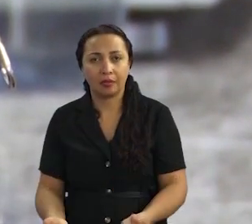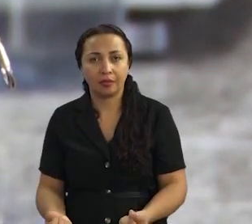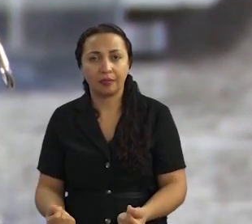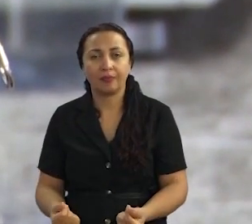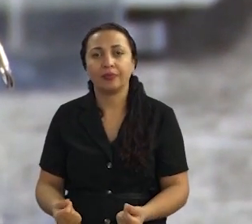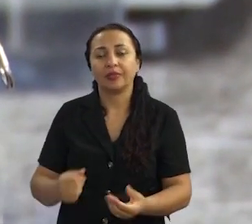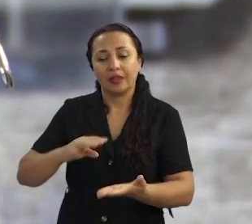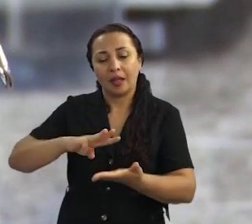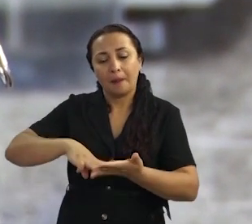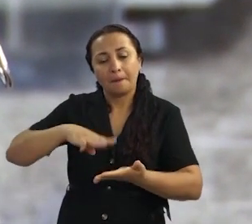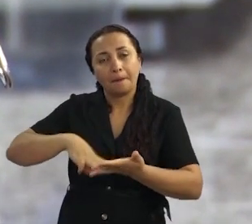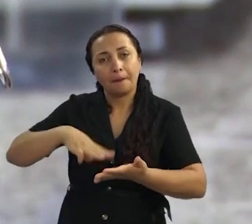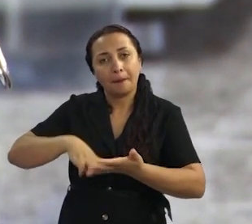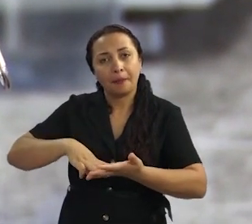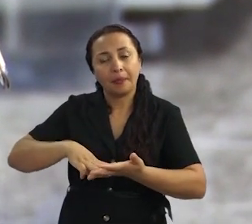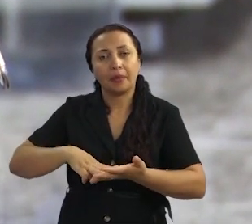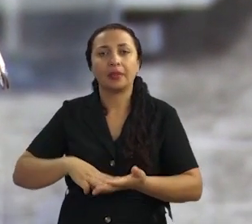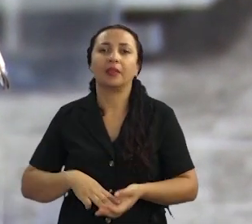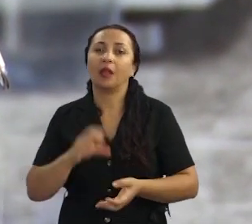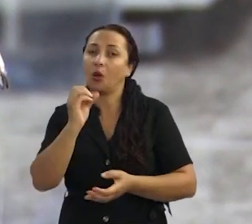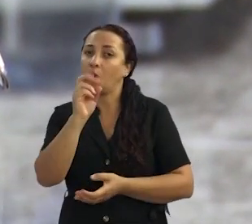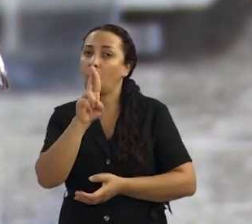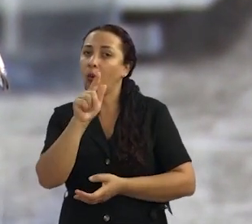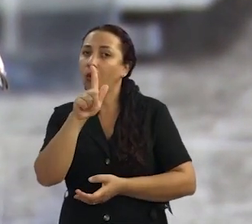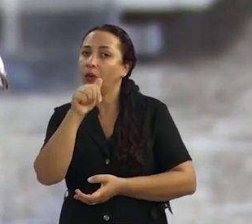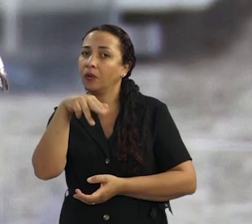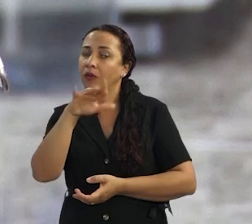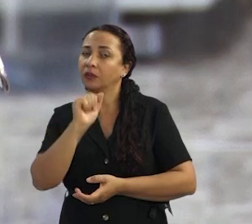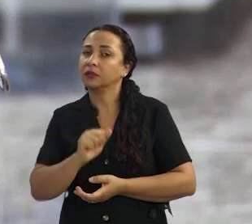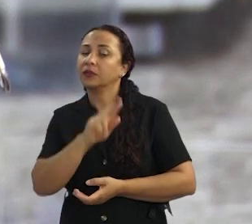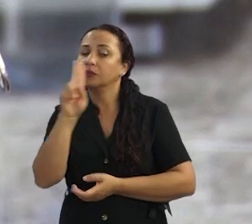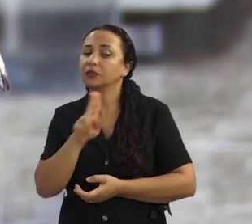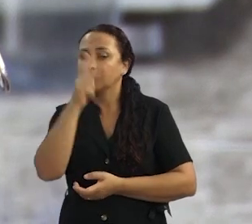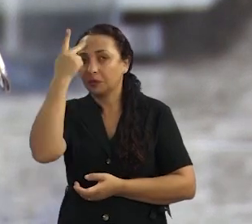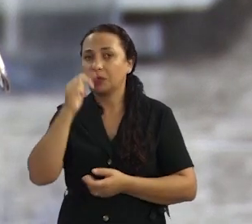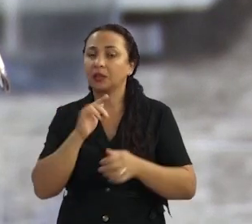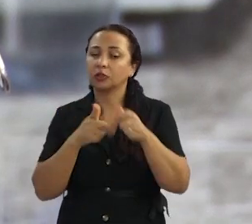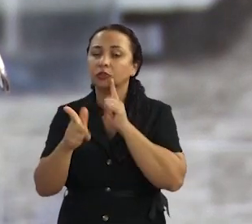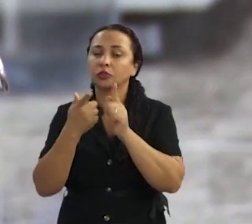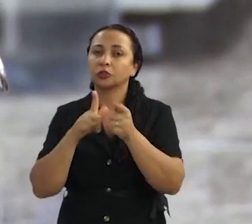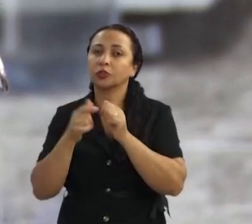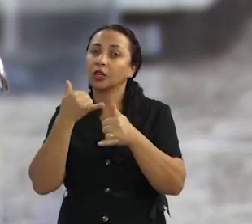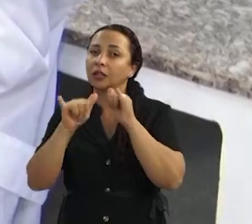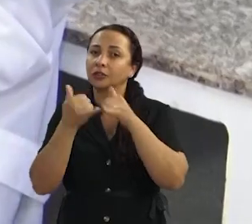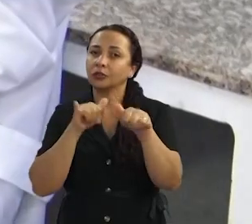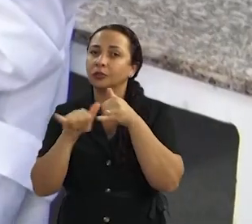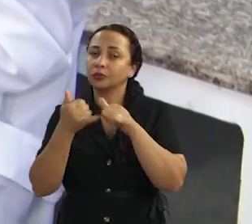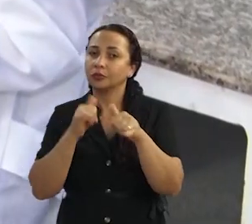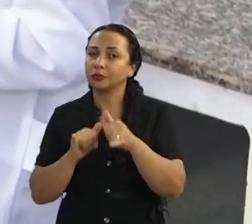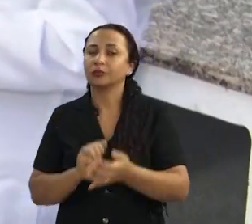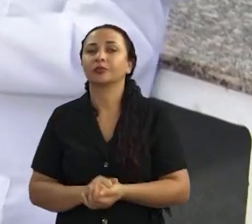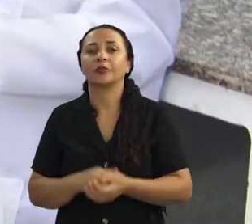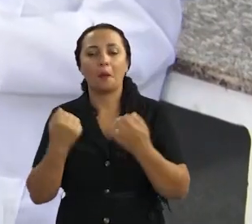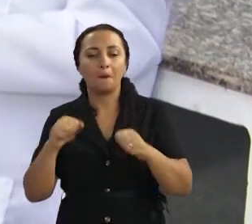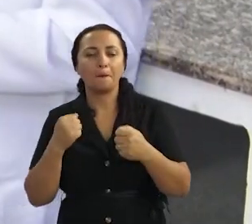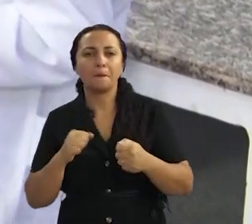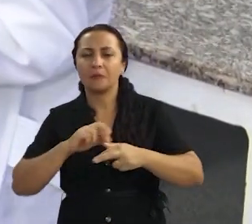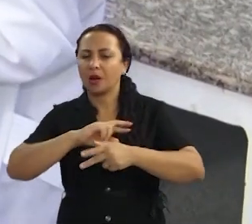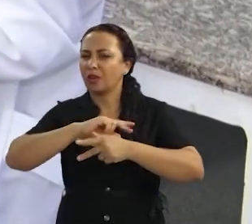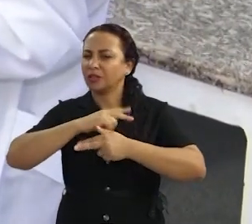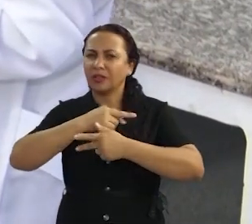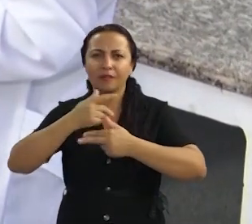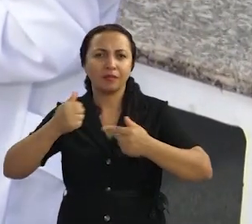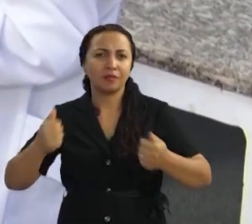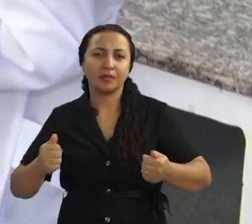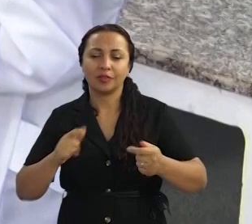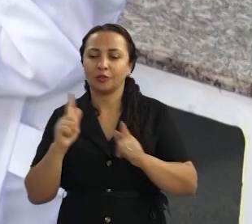orgânica. É um gás que ele é amplamente utilizado na geração de energia. Então ele pode, em